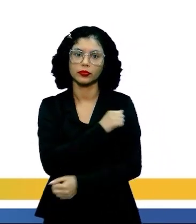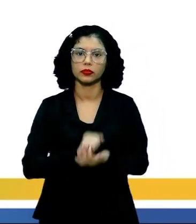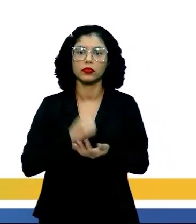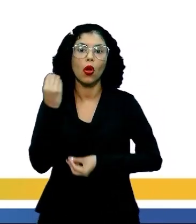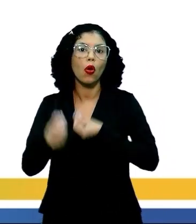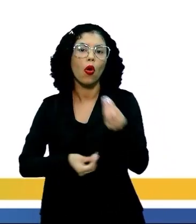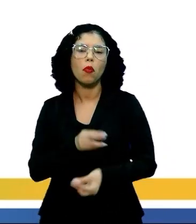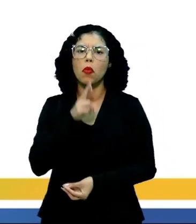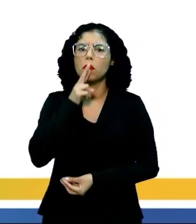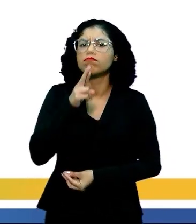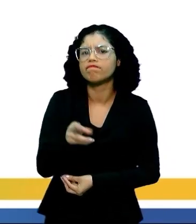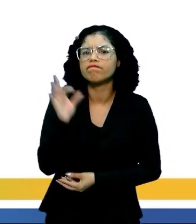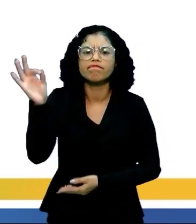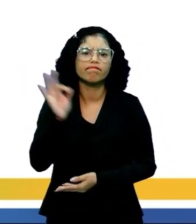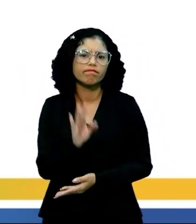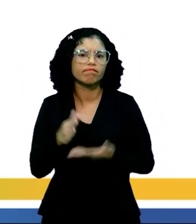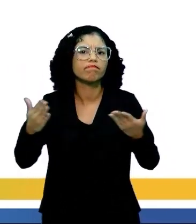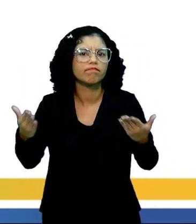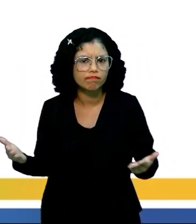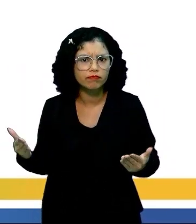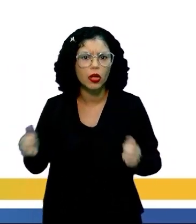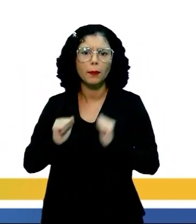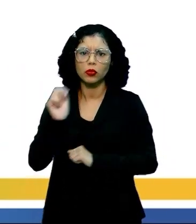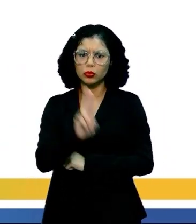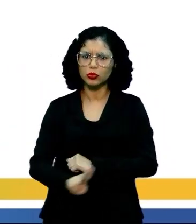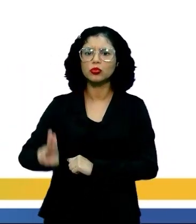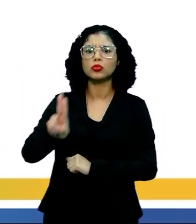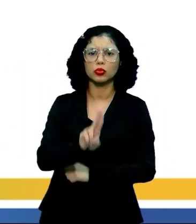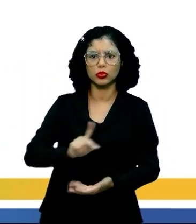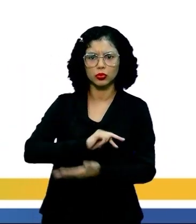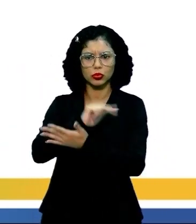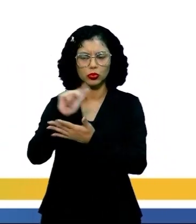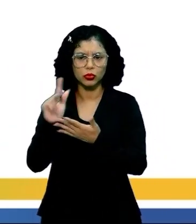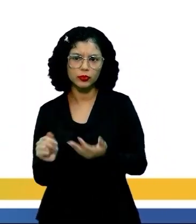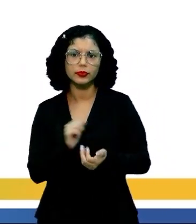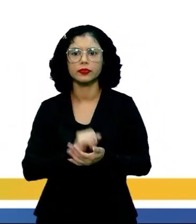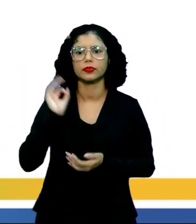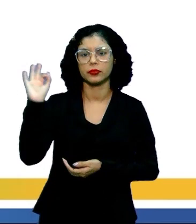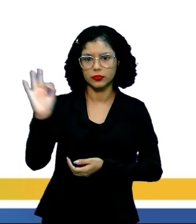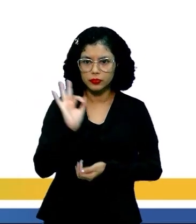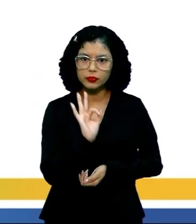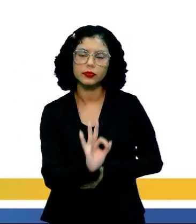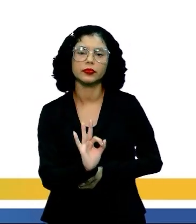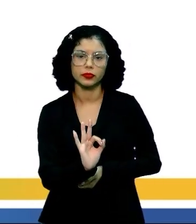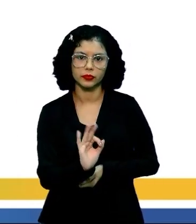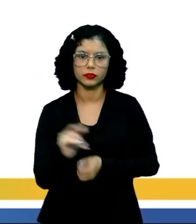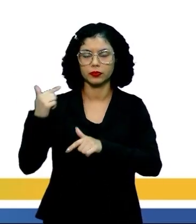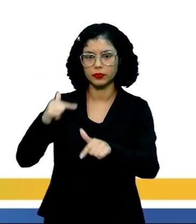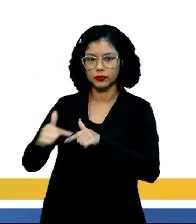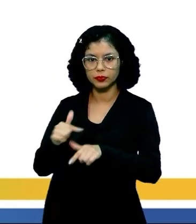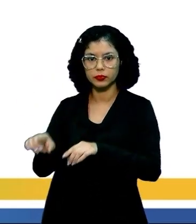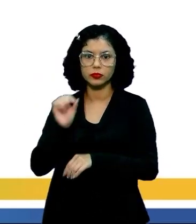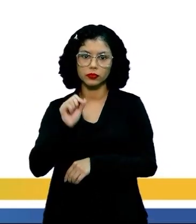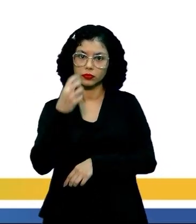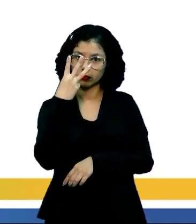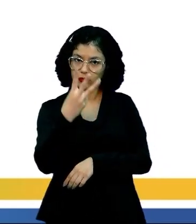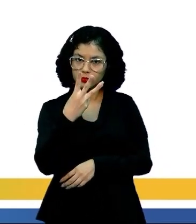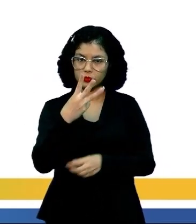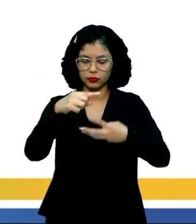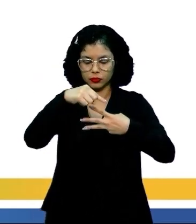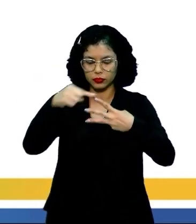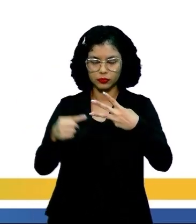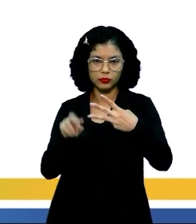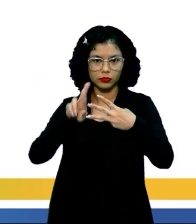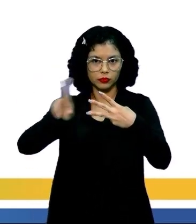como calcular a porcentagem? Podemos utilizar diversas formas, tá? Vamos a trabalhar aqui três